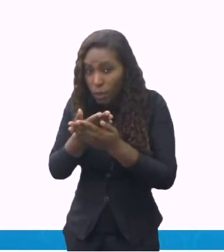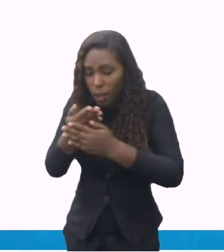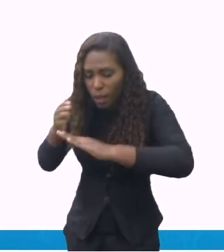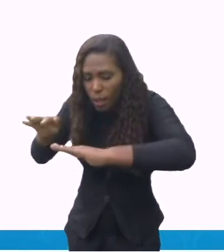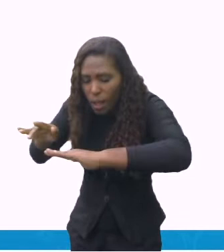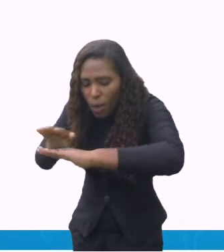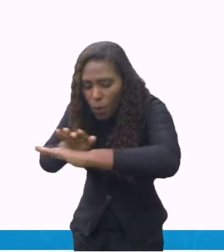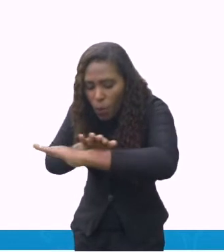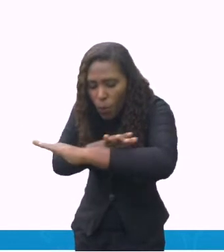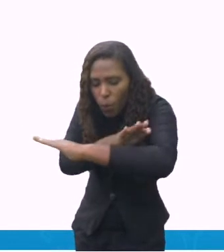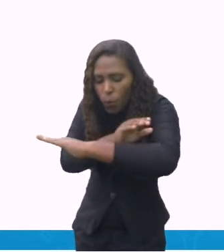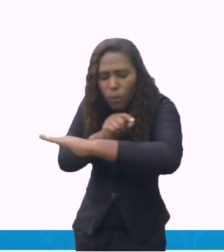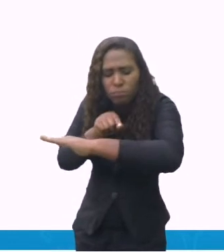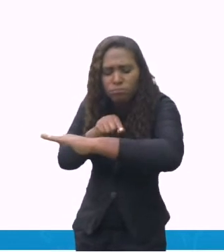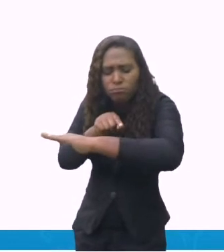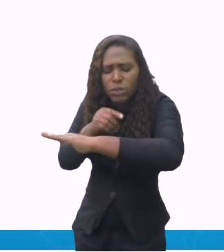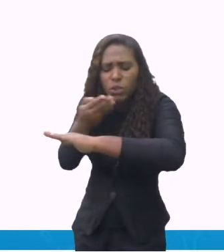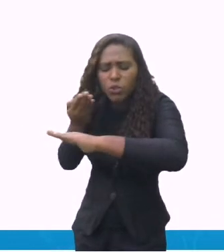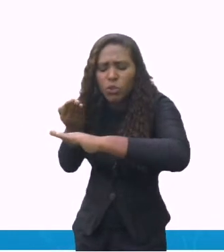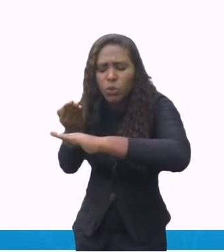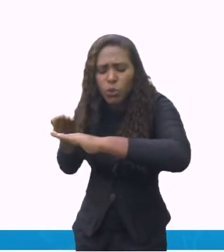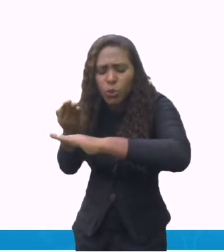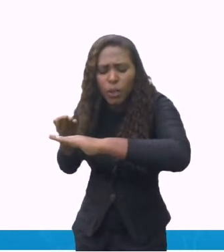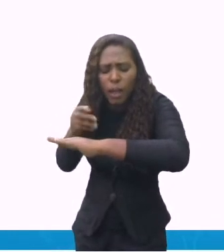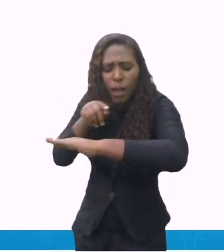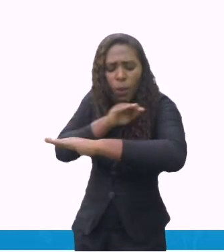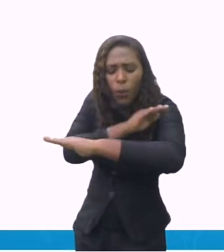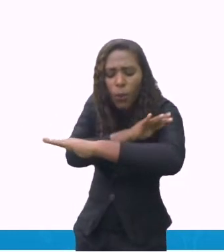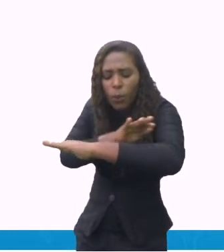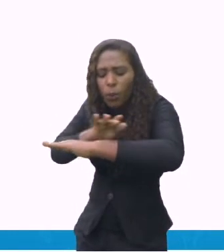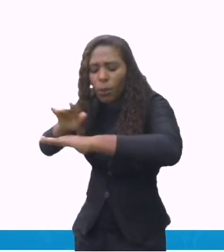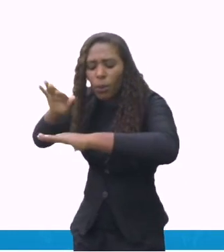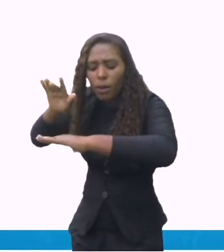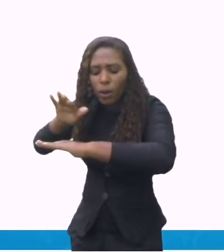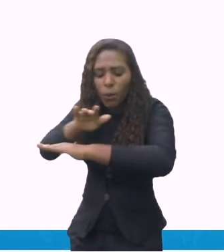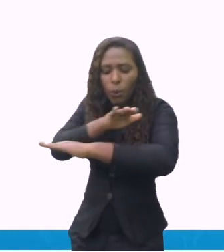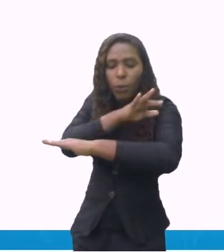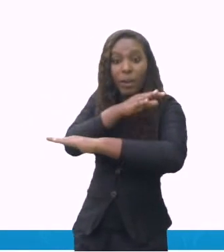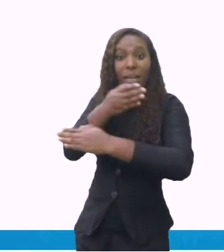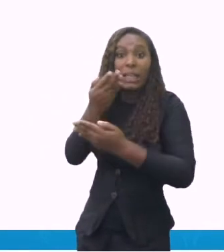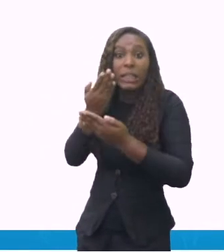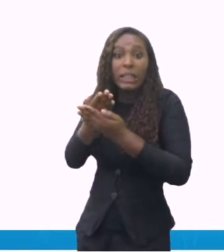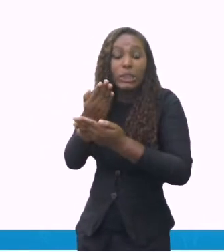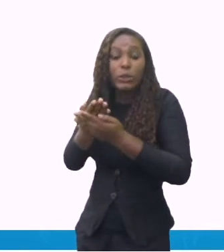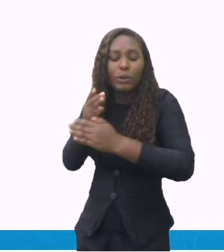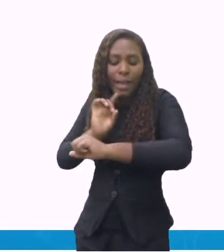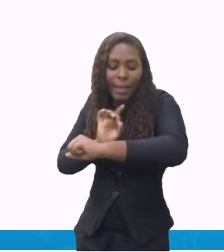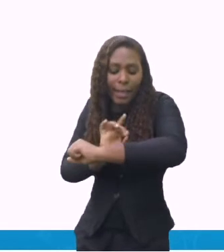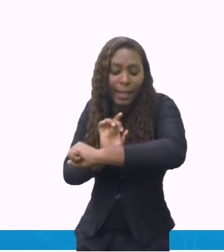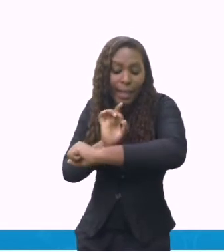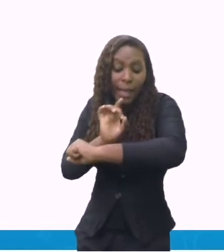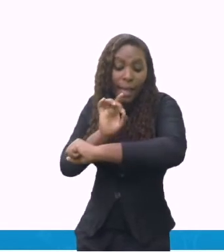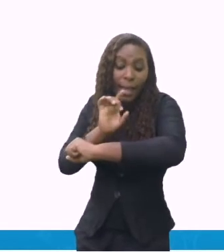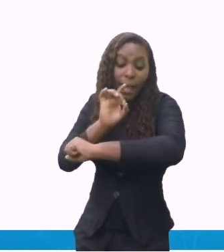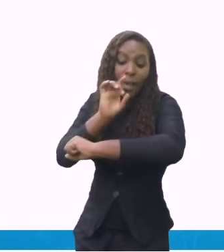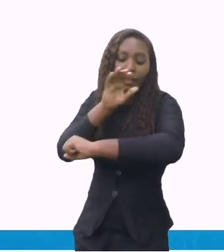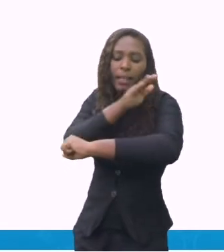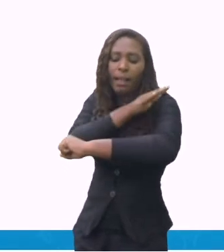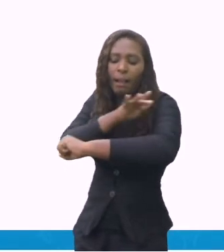é possível avaliar o tempo, o tipo de